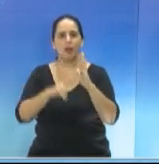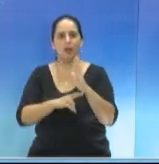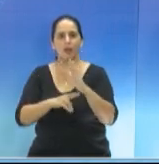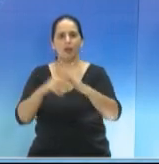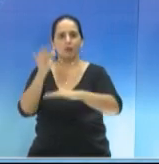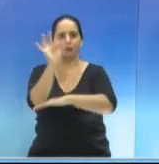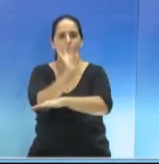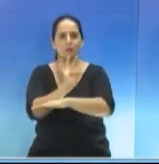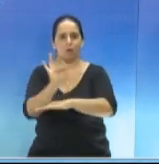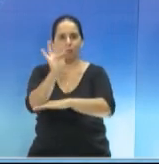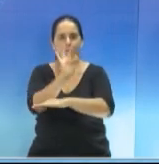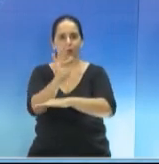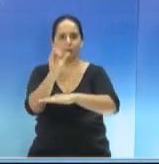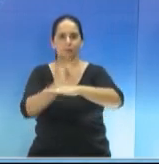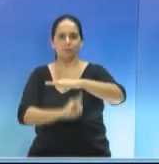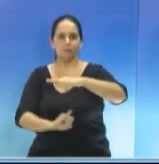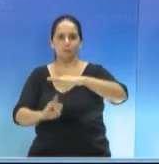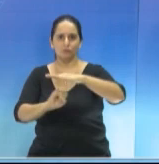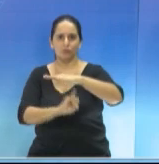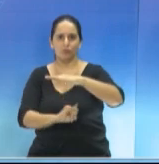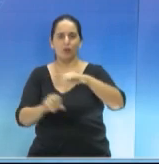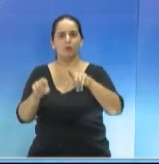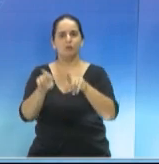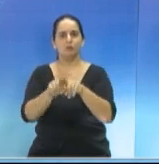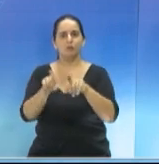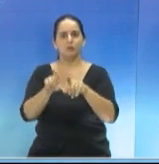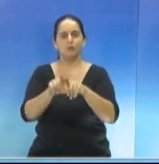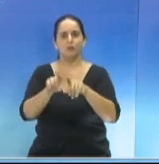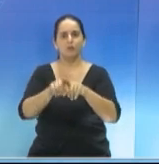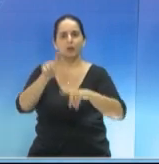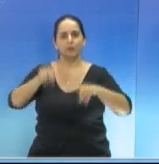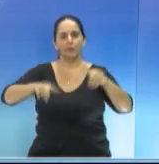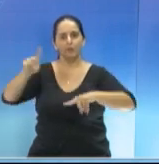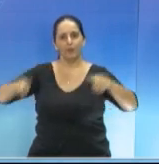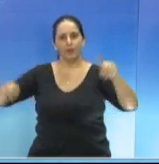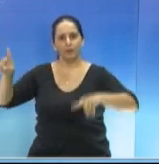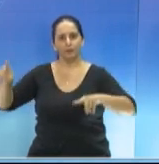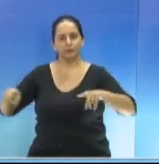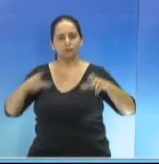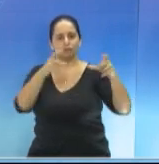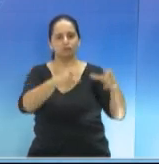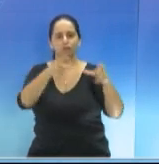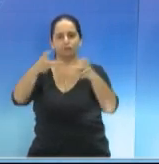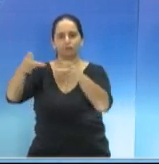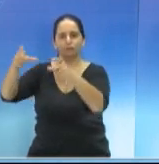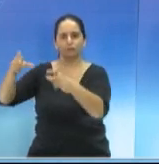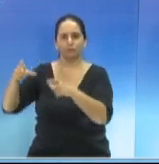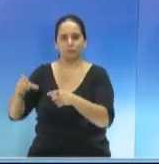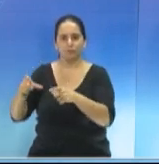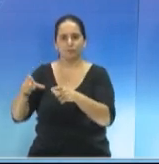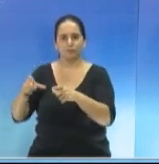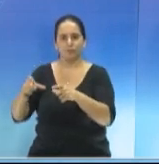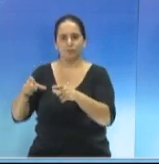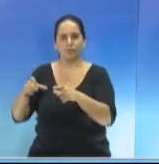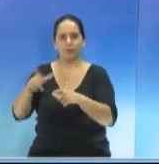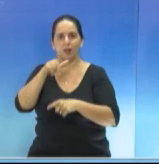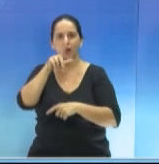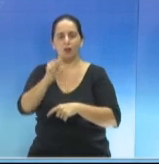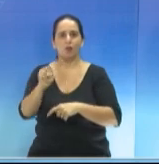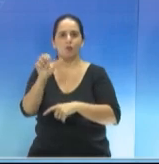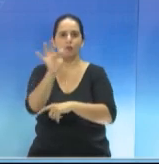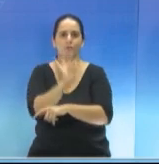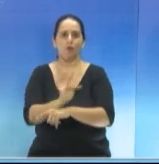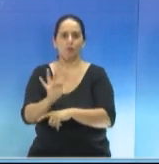norma coloquial, regional, né? A língua do dia a dia, do nosso cotidiano, e essa língua padrão. O